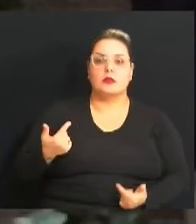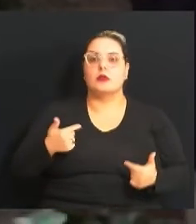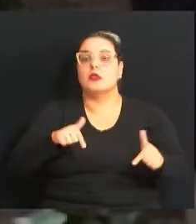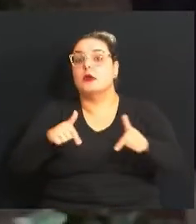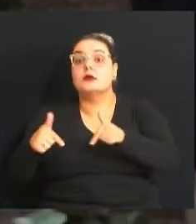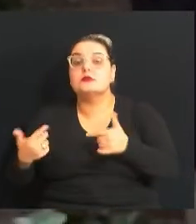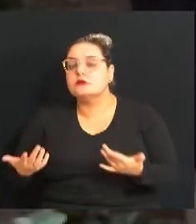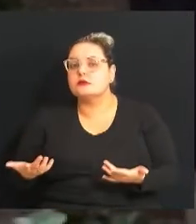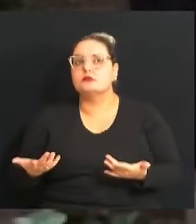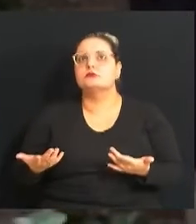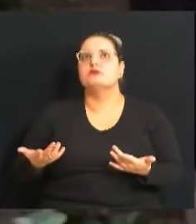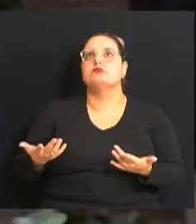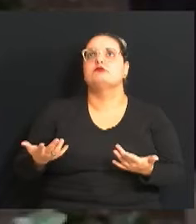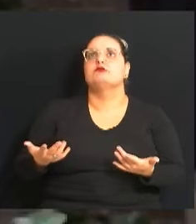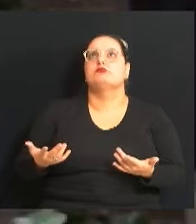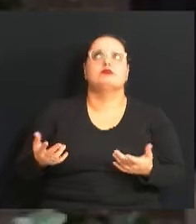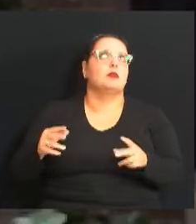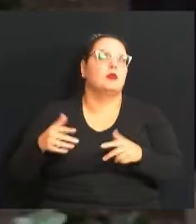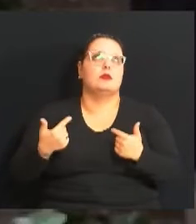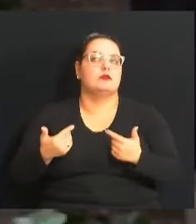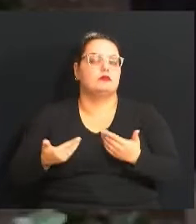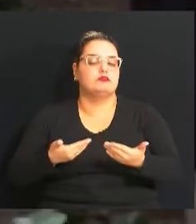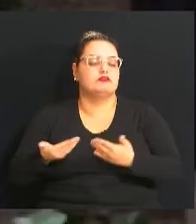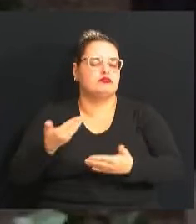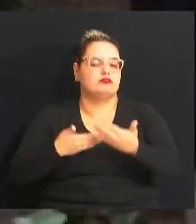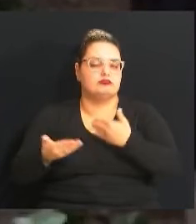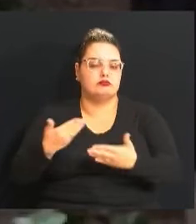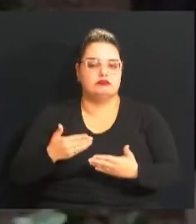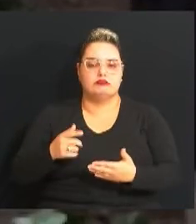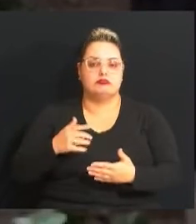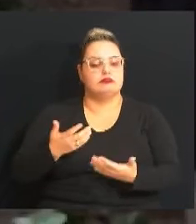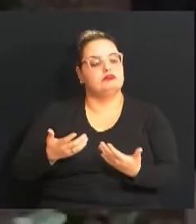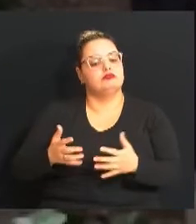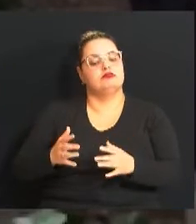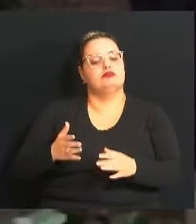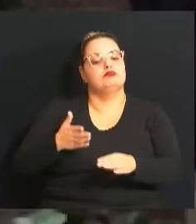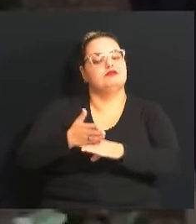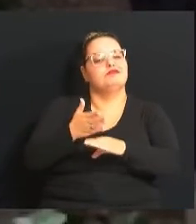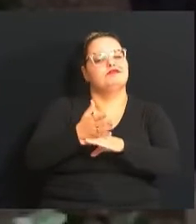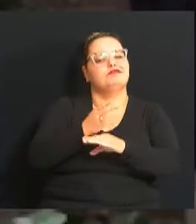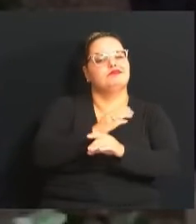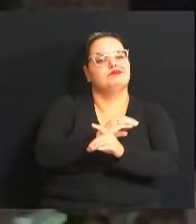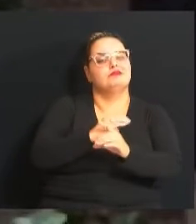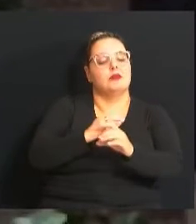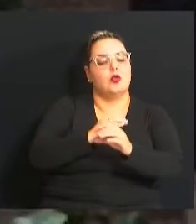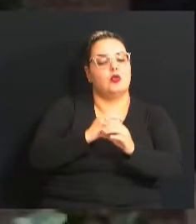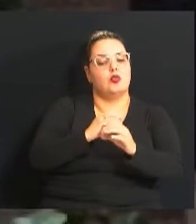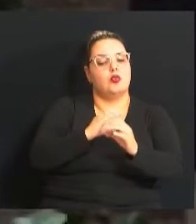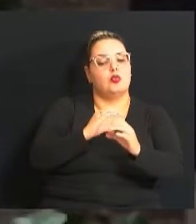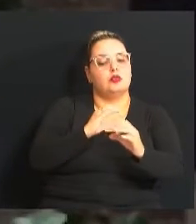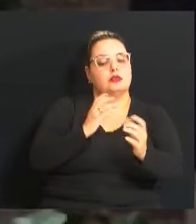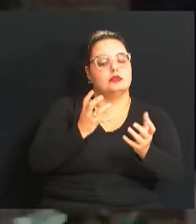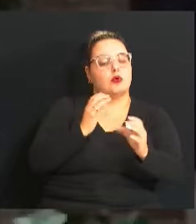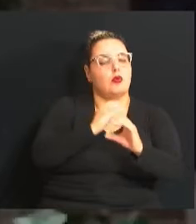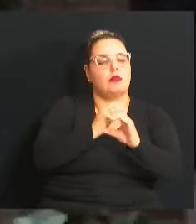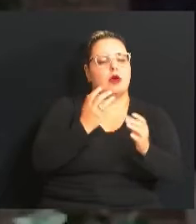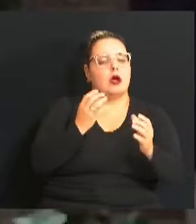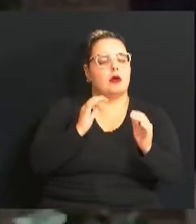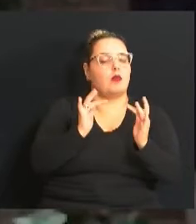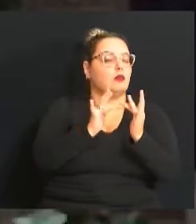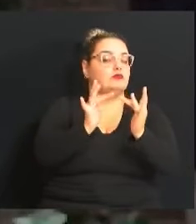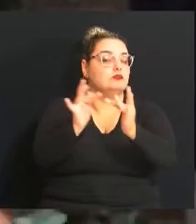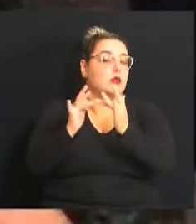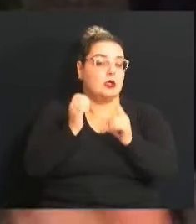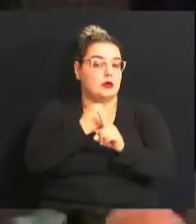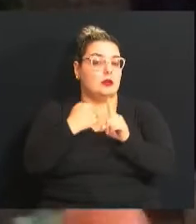mais reticentes ao convívio social, usaram a tecnologia para se isolar ainda mais.